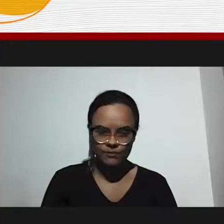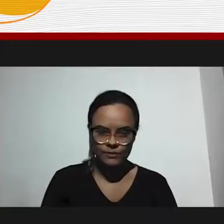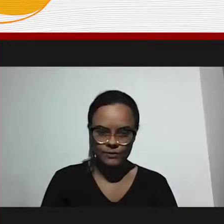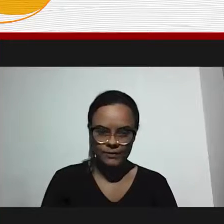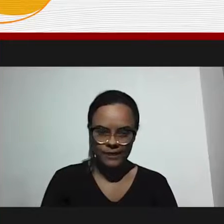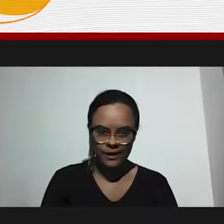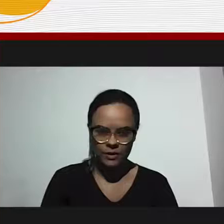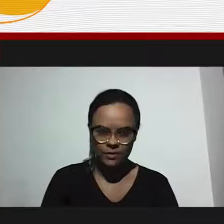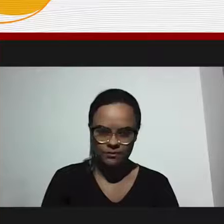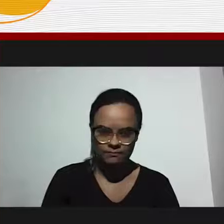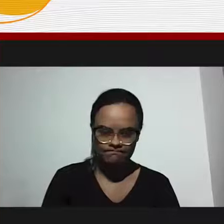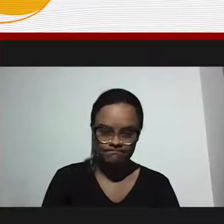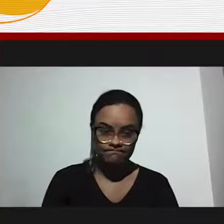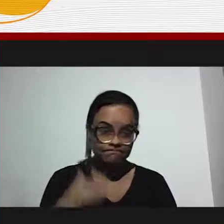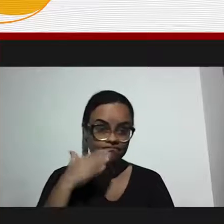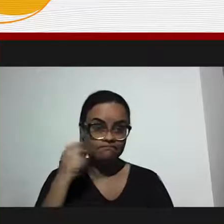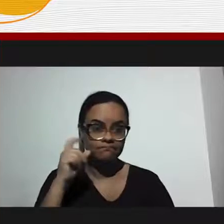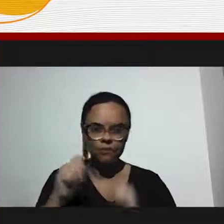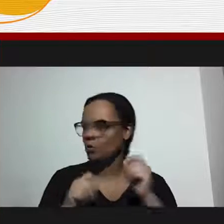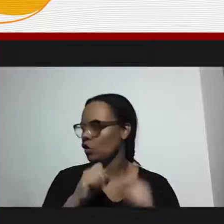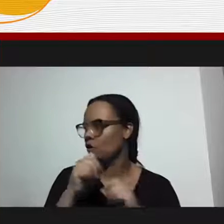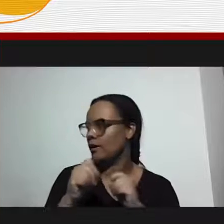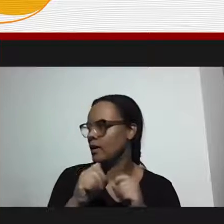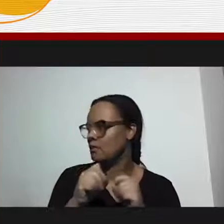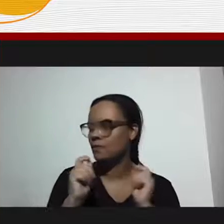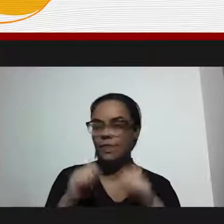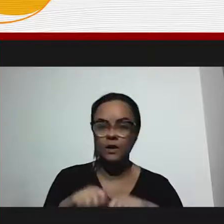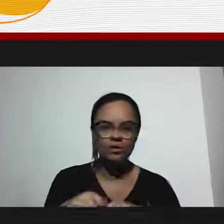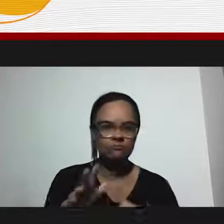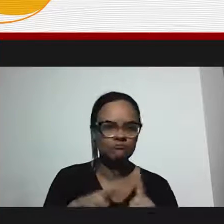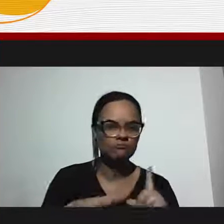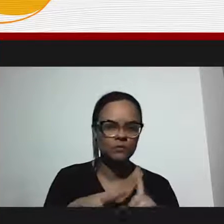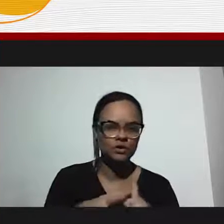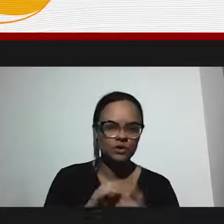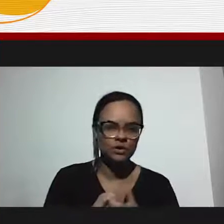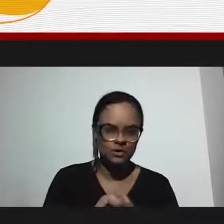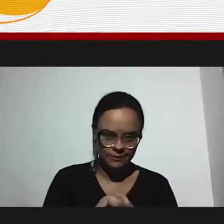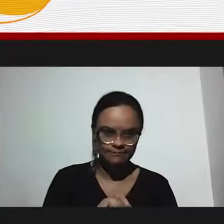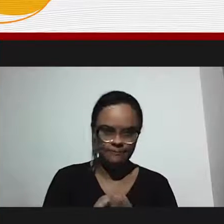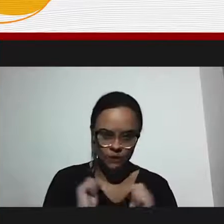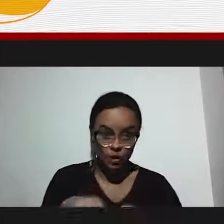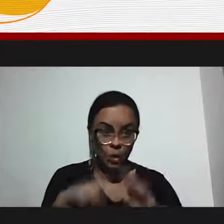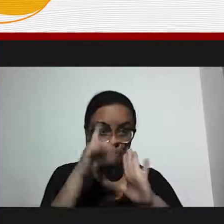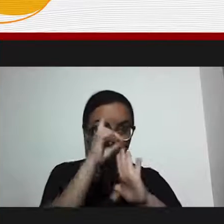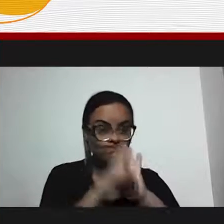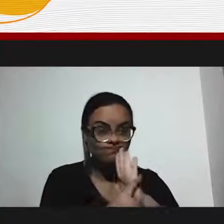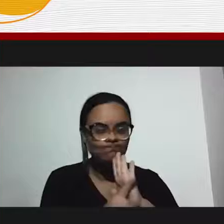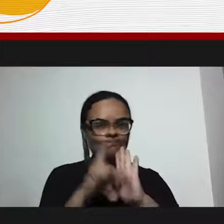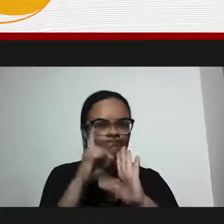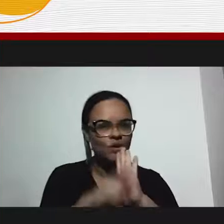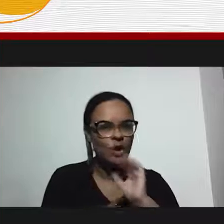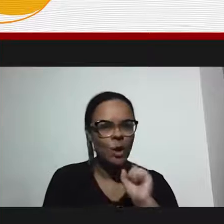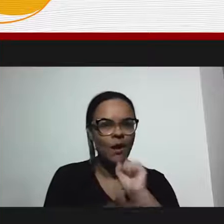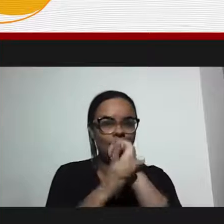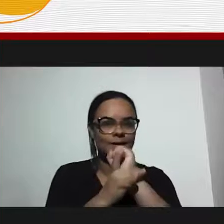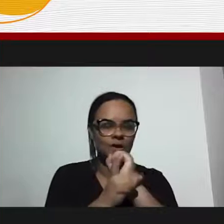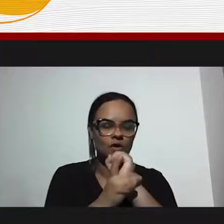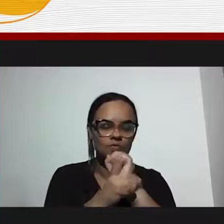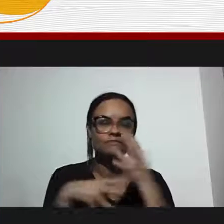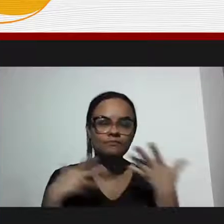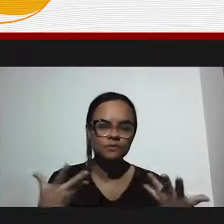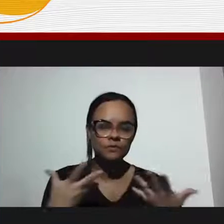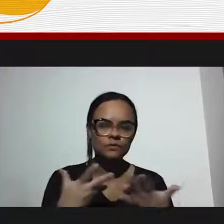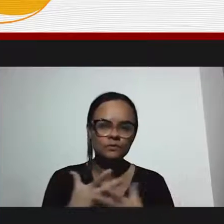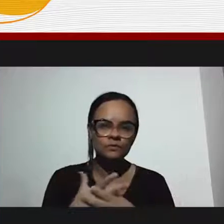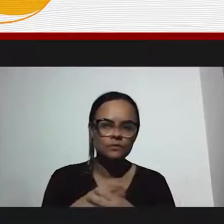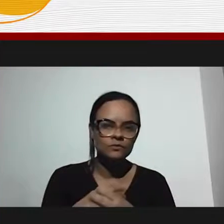ser muito mais fácil nós resgatarmos todos os nossos direitos enquanto pessoa com deficiência, né?